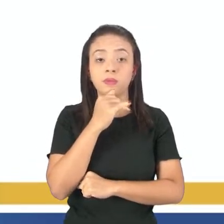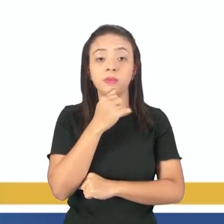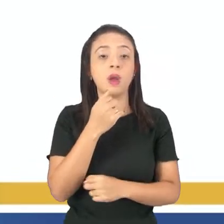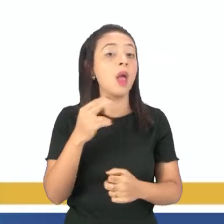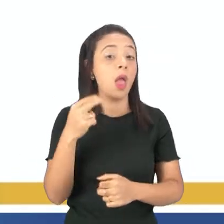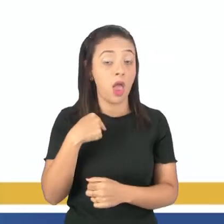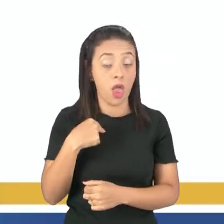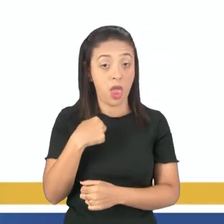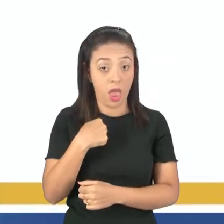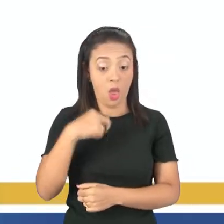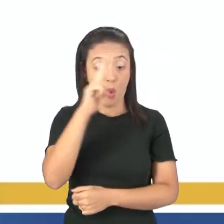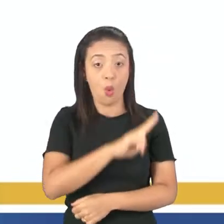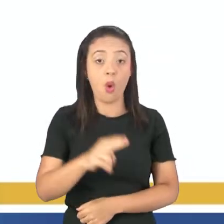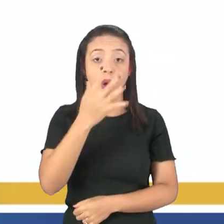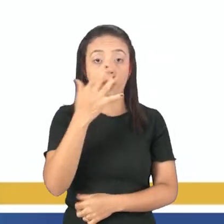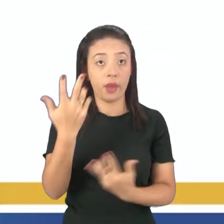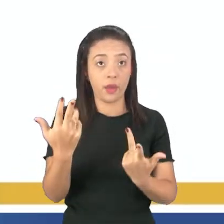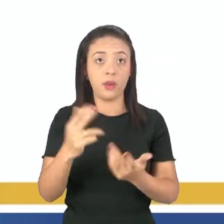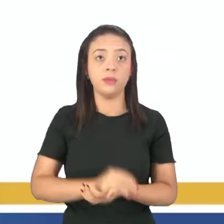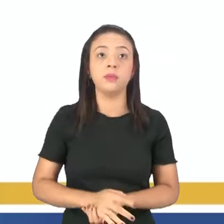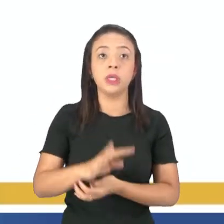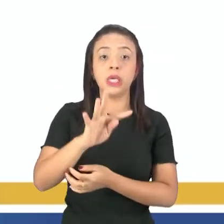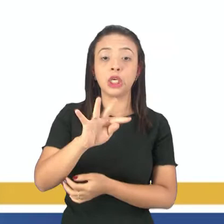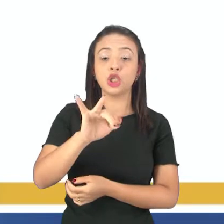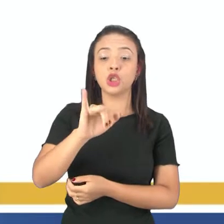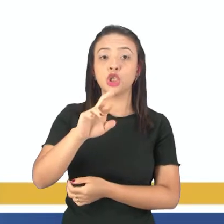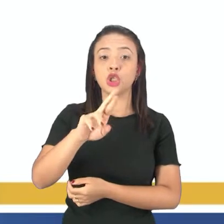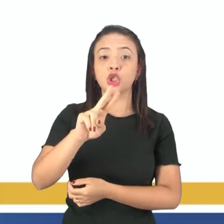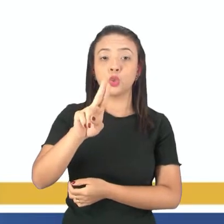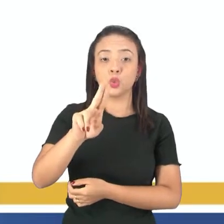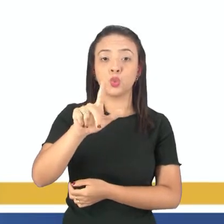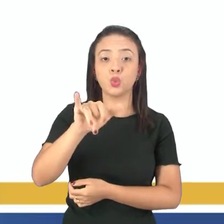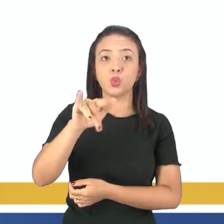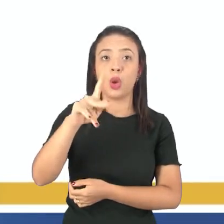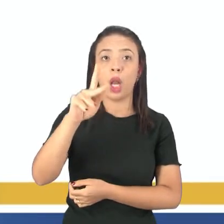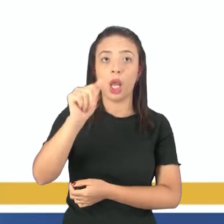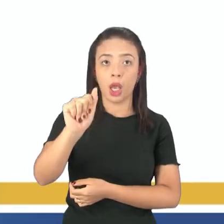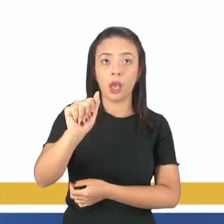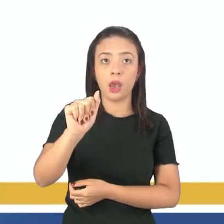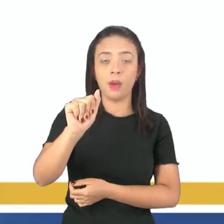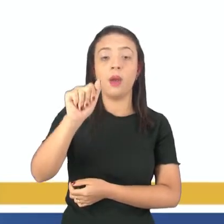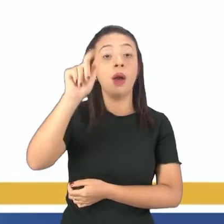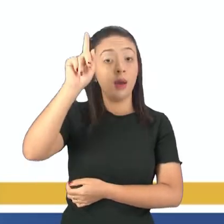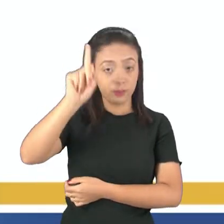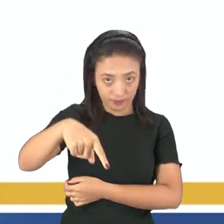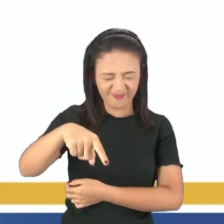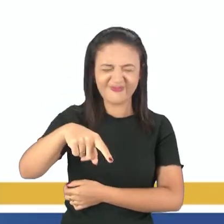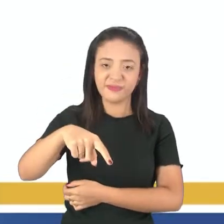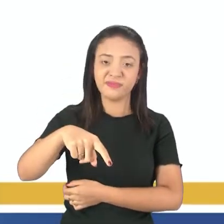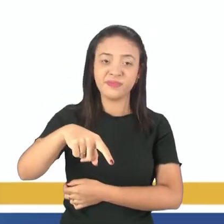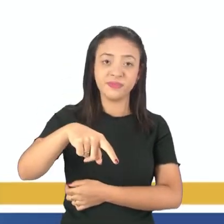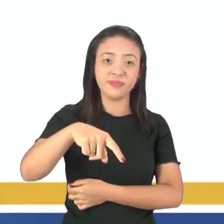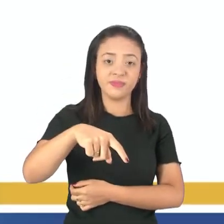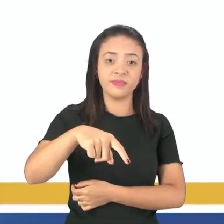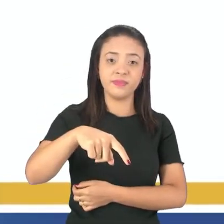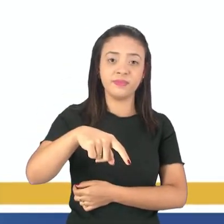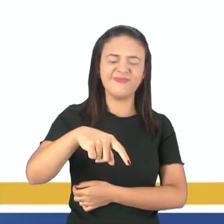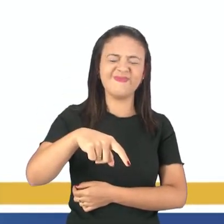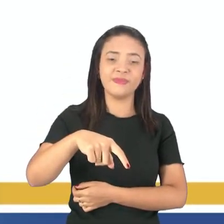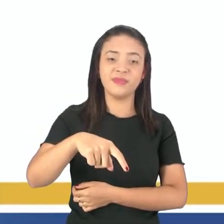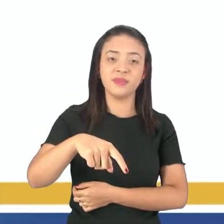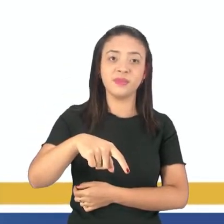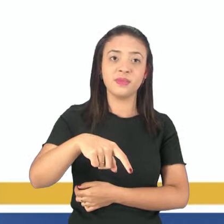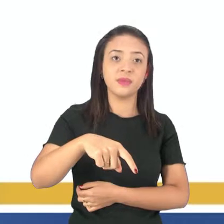melhor. Tirulipa is the least ugly guy here. Tirulipa é